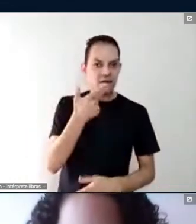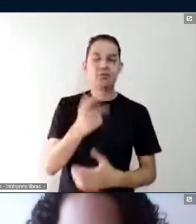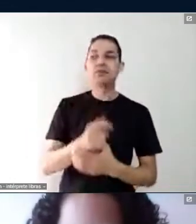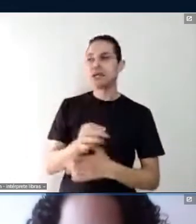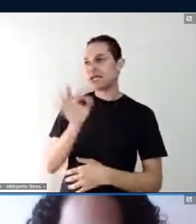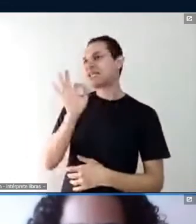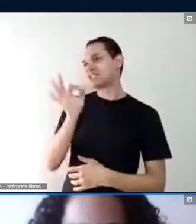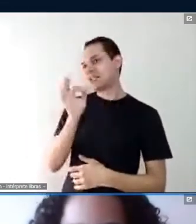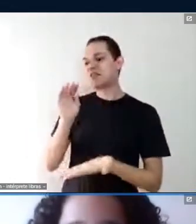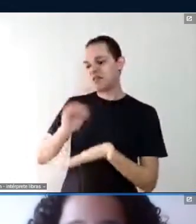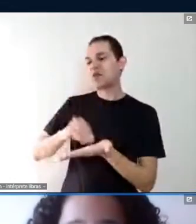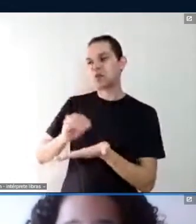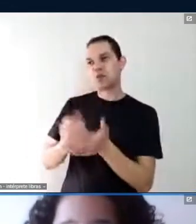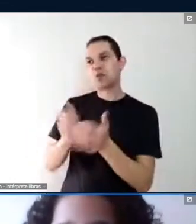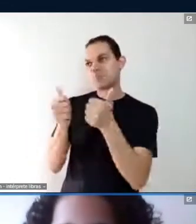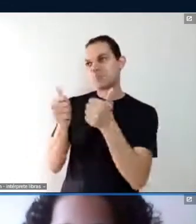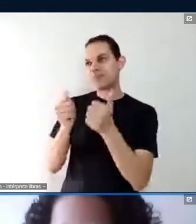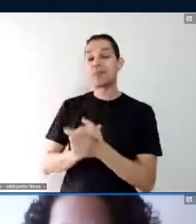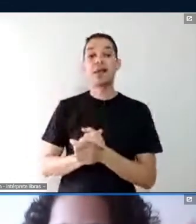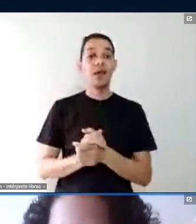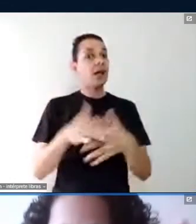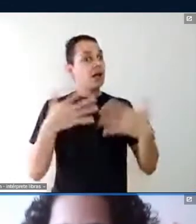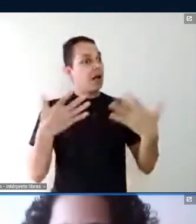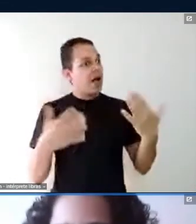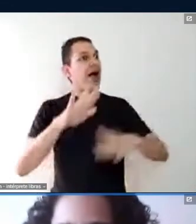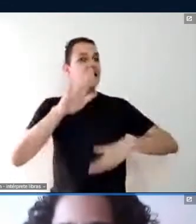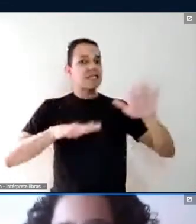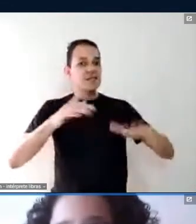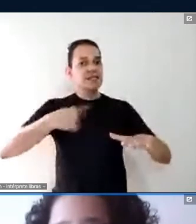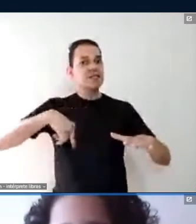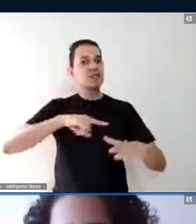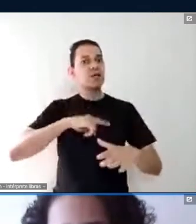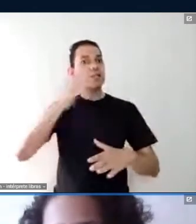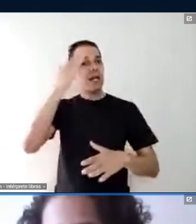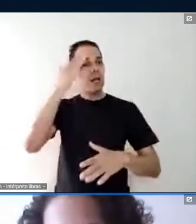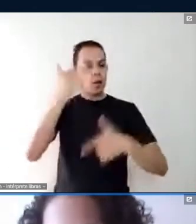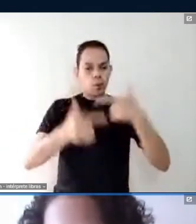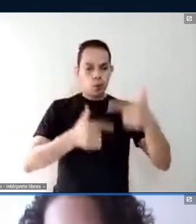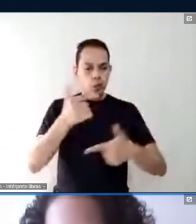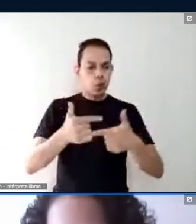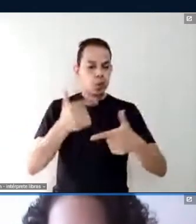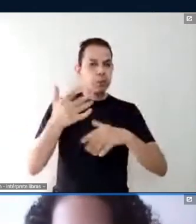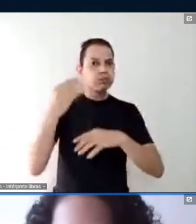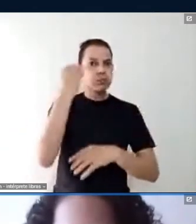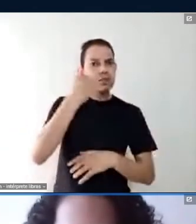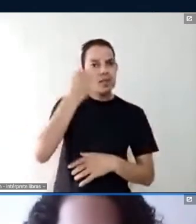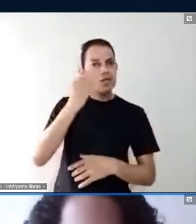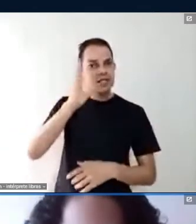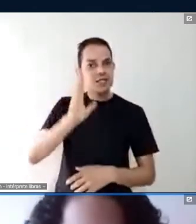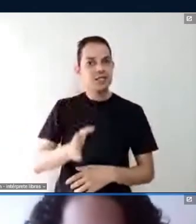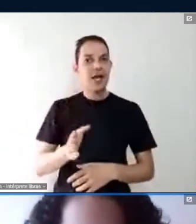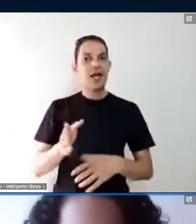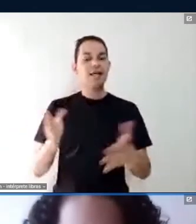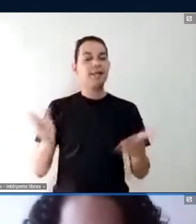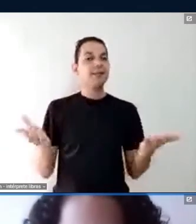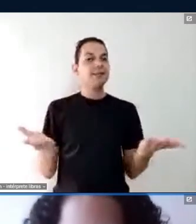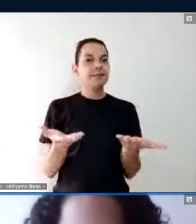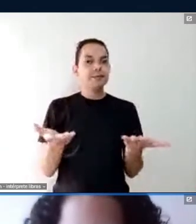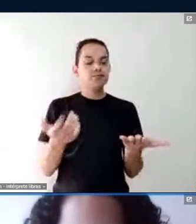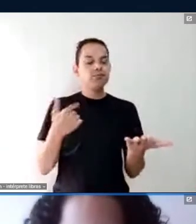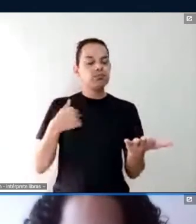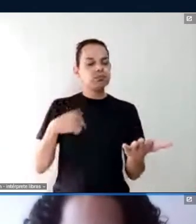aqui. Não, e é uma coisa que às vezes a gente está tão dentro do trabalho que acaba, tipo, isso não vai em nenhum momento